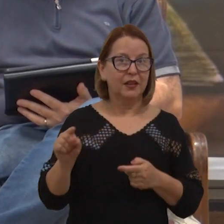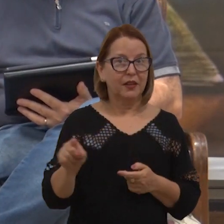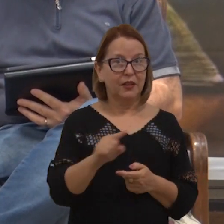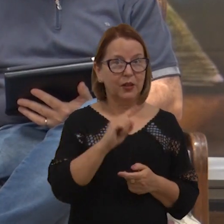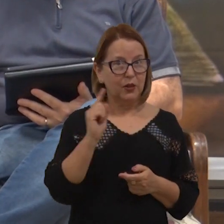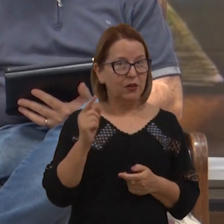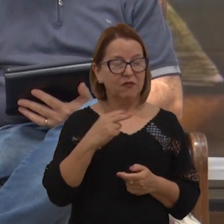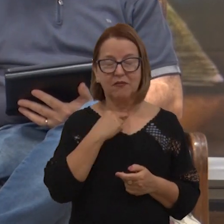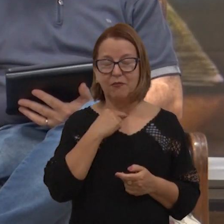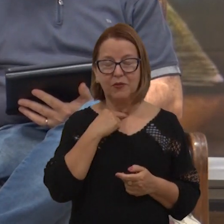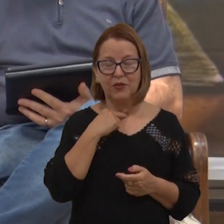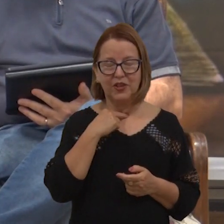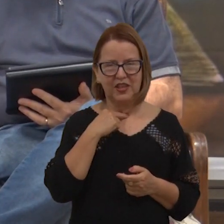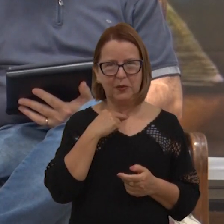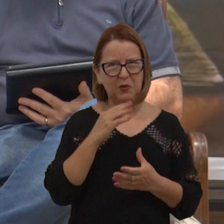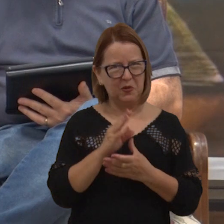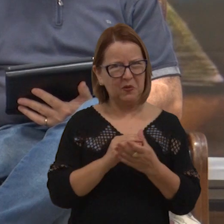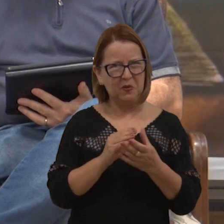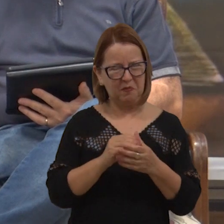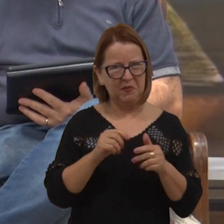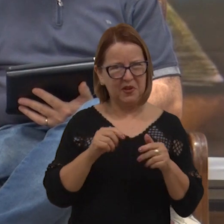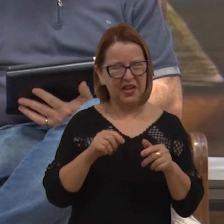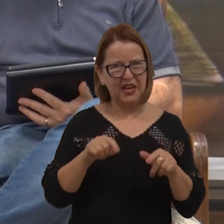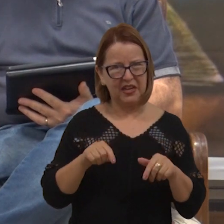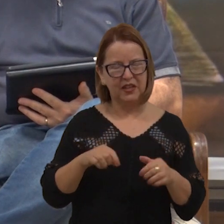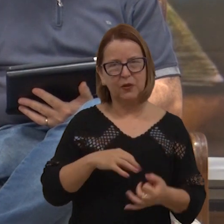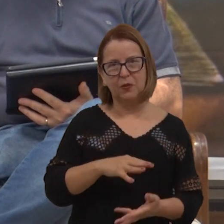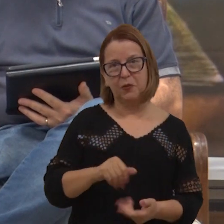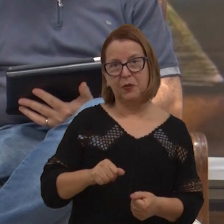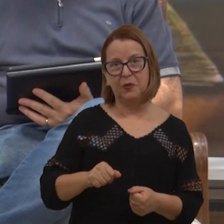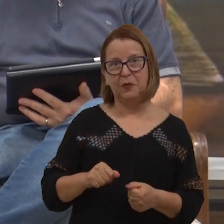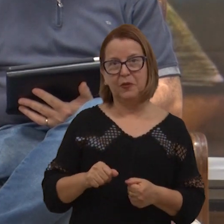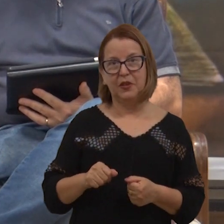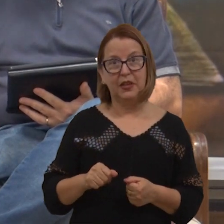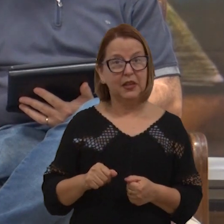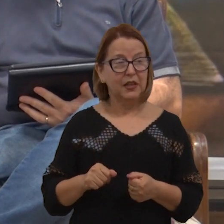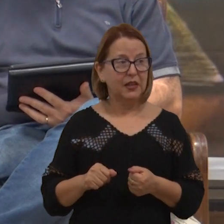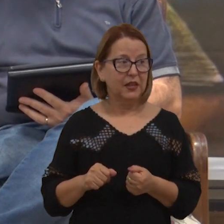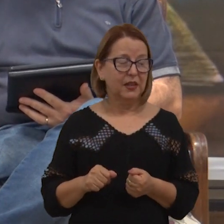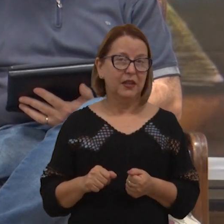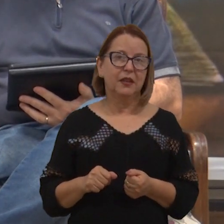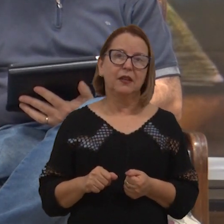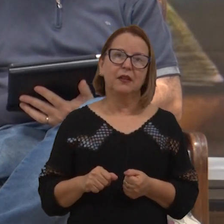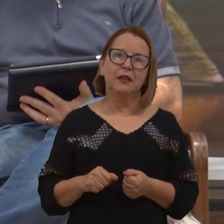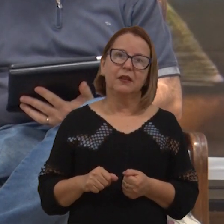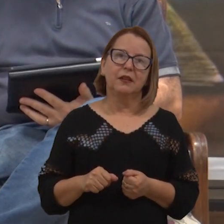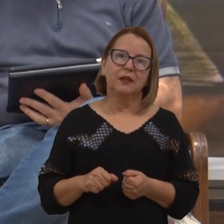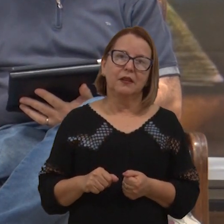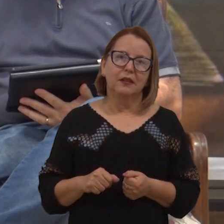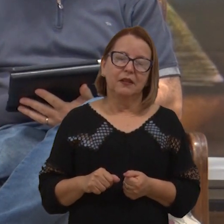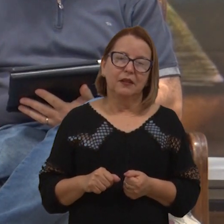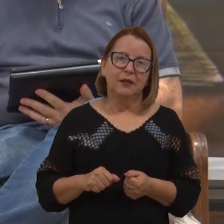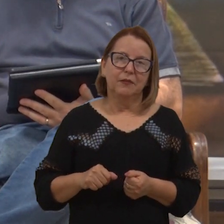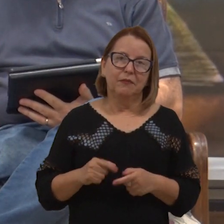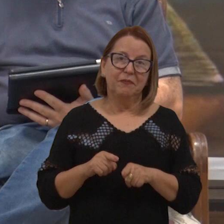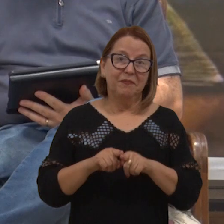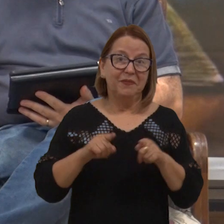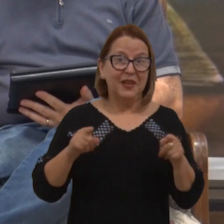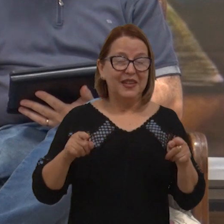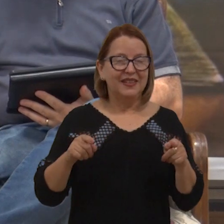mundo, né, Maurício? E também não perdermos a indignação pelas coisas desse mundo